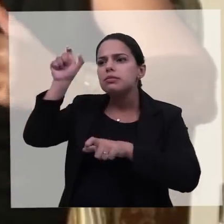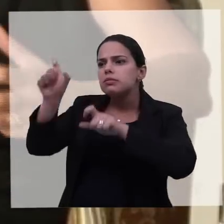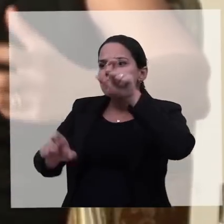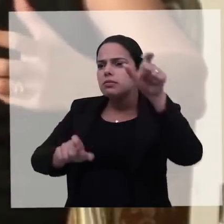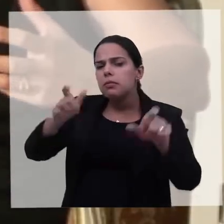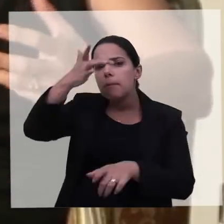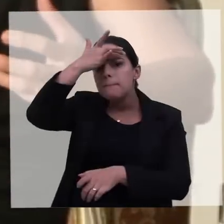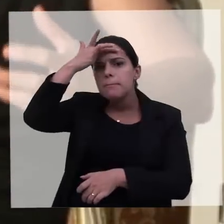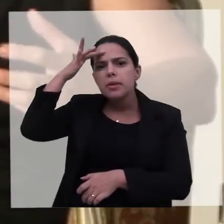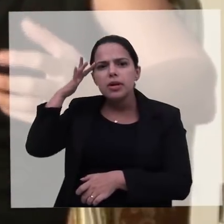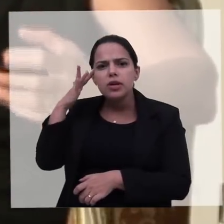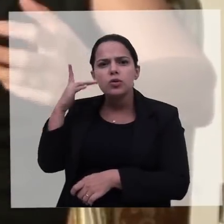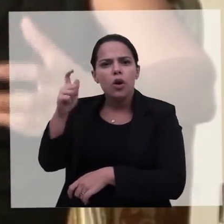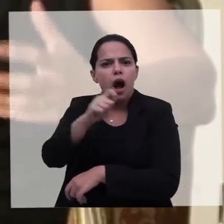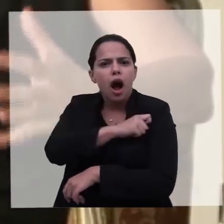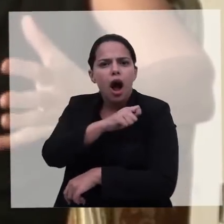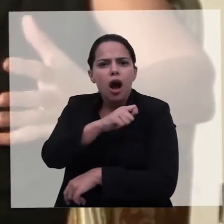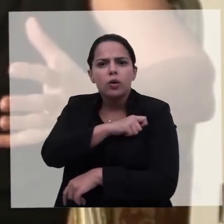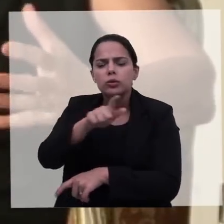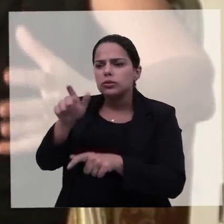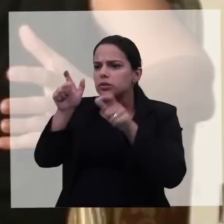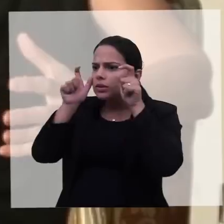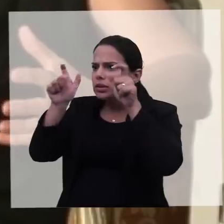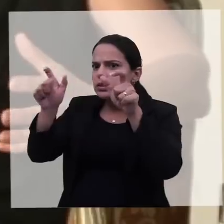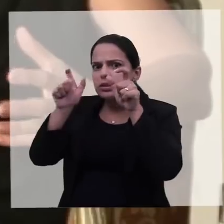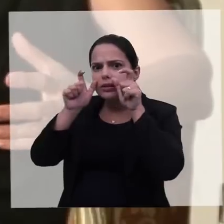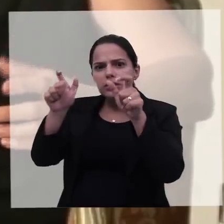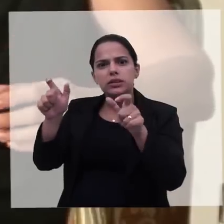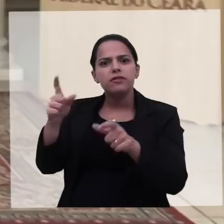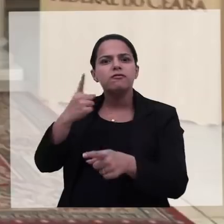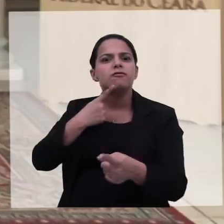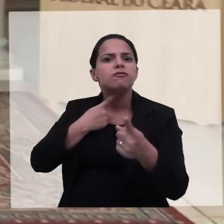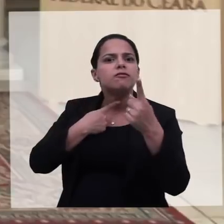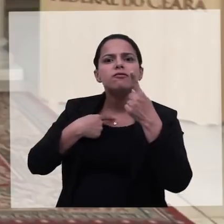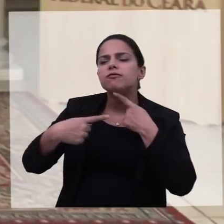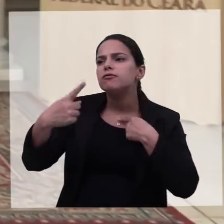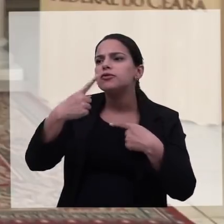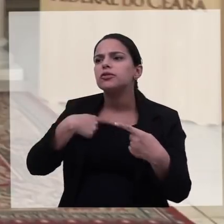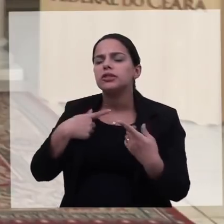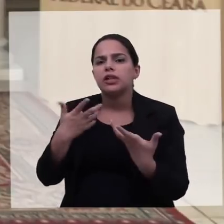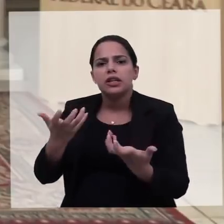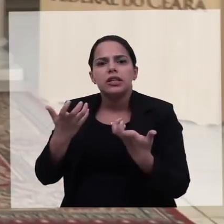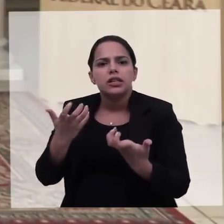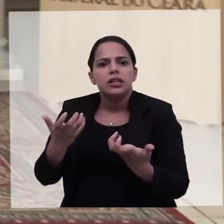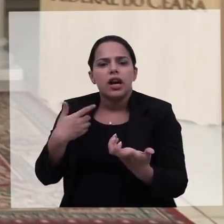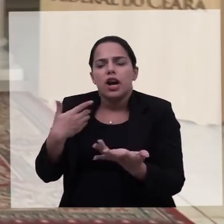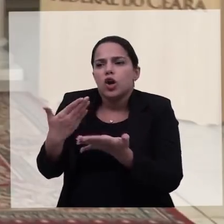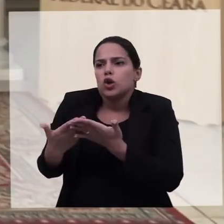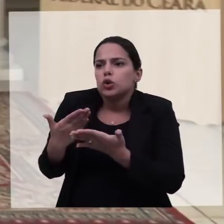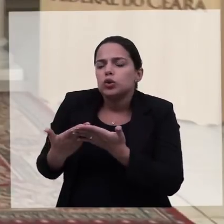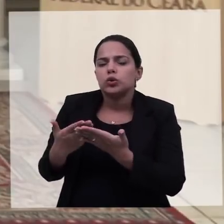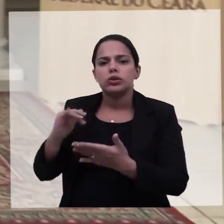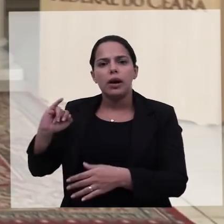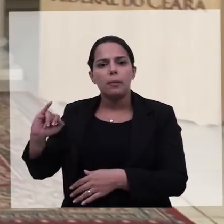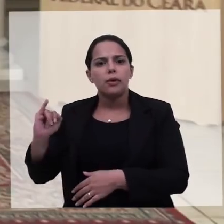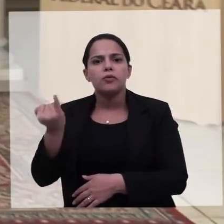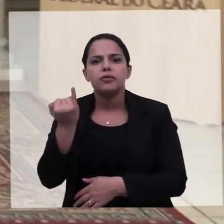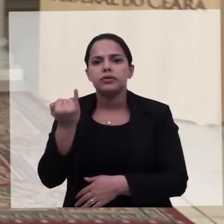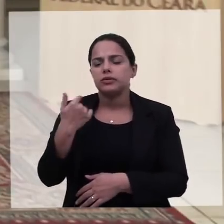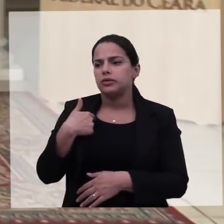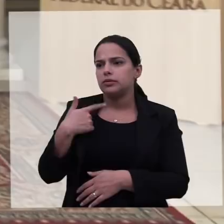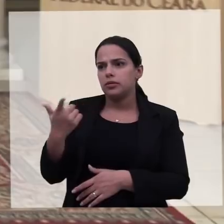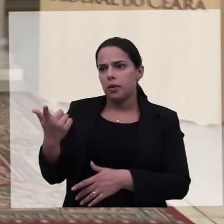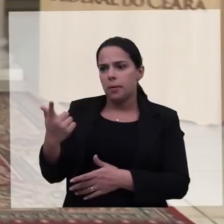potencial, um recurso humano muito grande naqueles estudantes ávidos por uma chance,